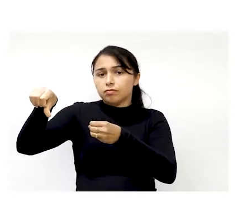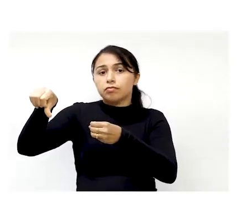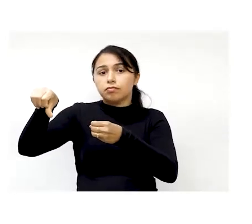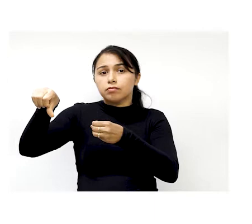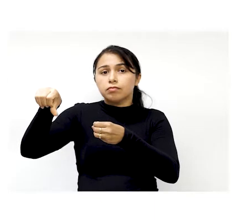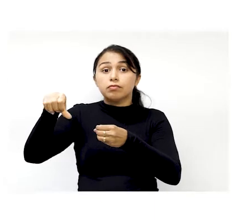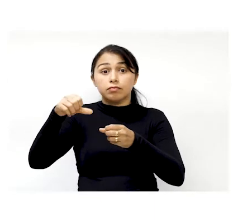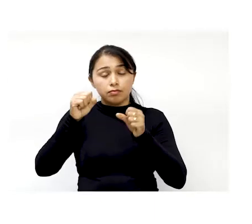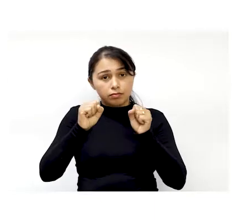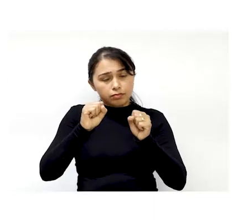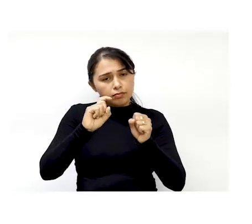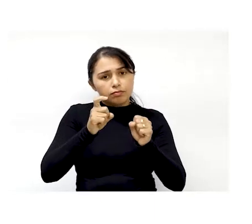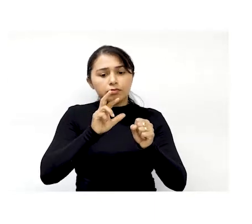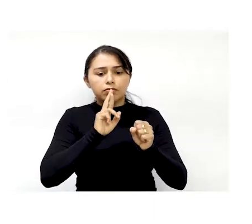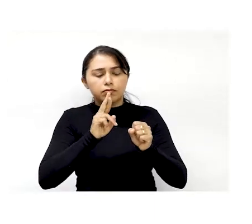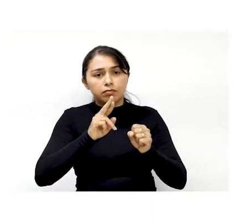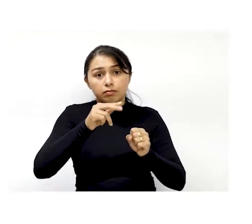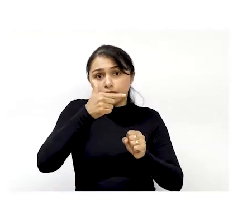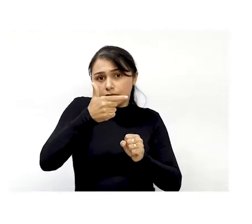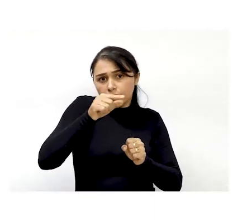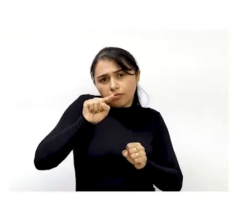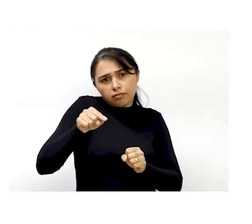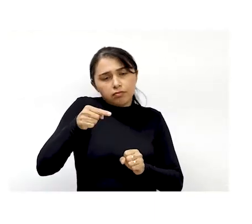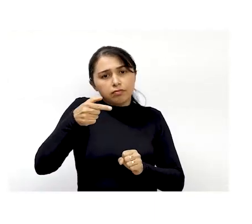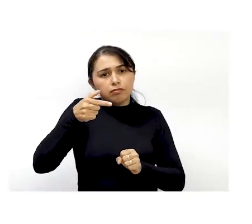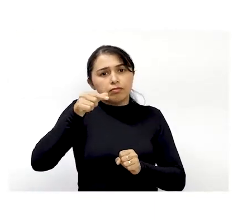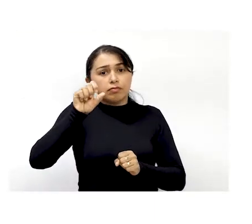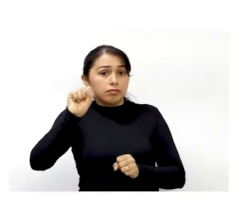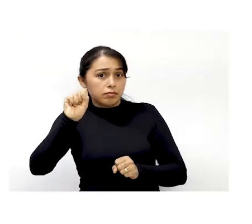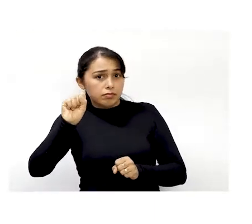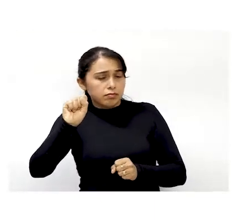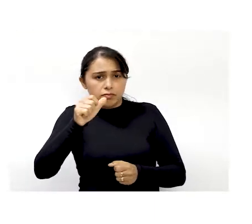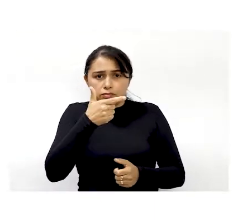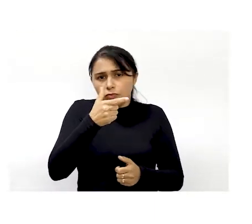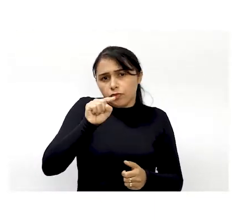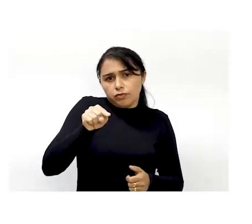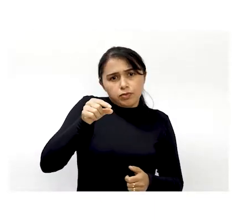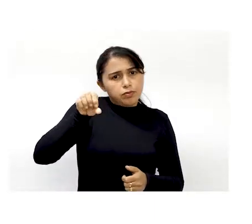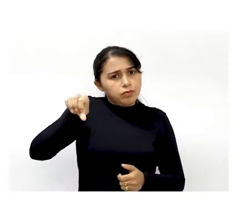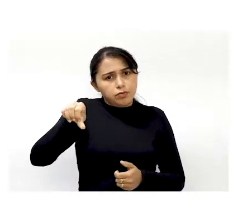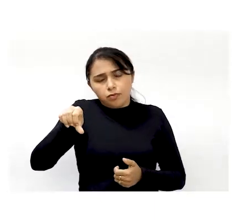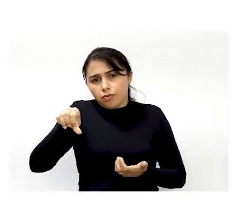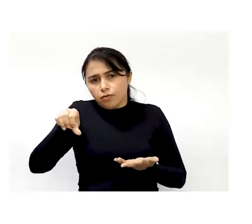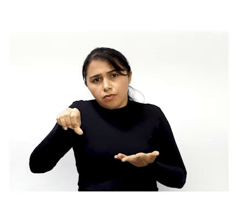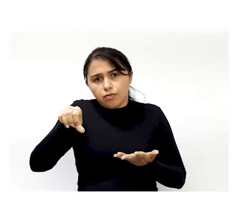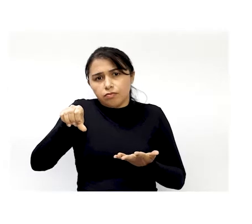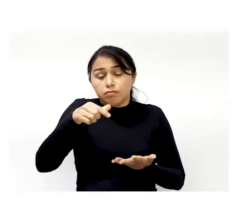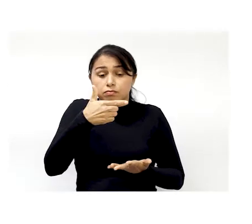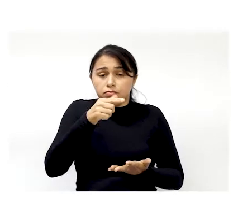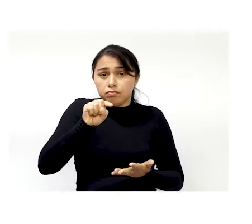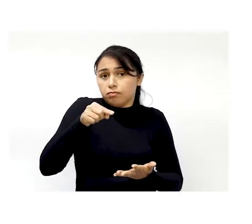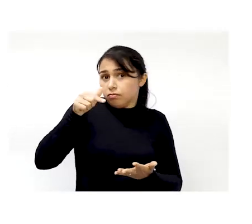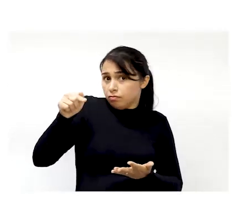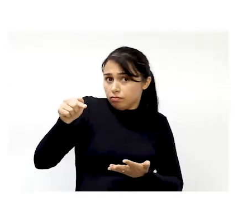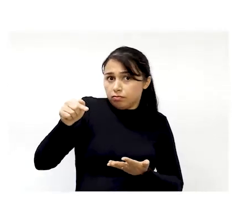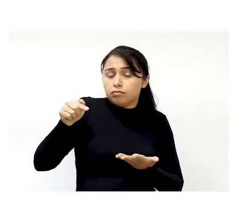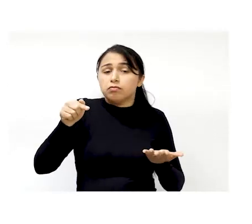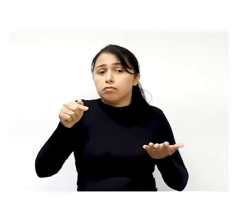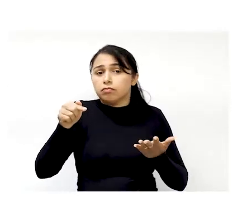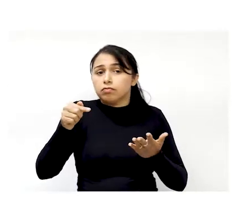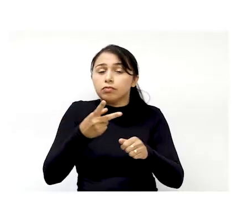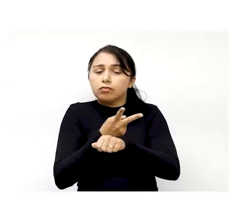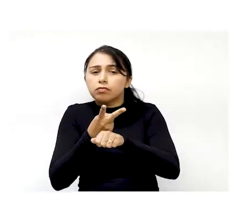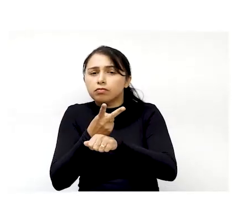dá indica que ela pode ser um 2,8, um 2,9, né? Um 2,7, os números